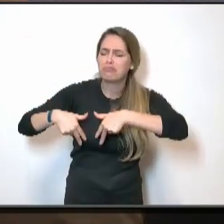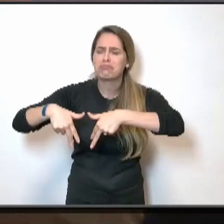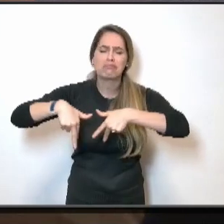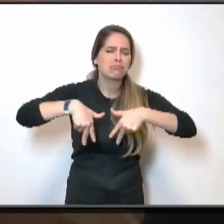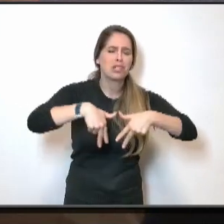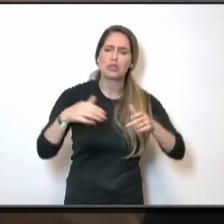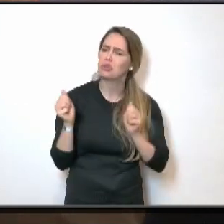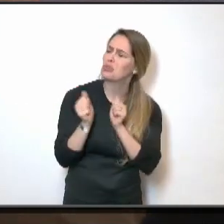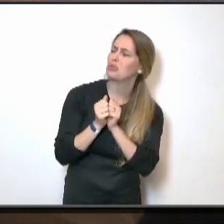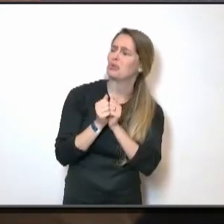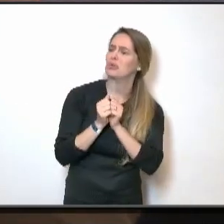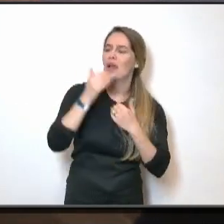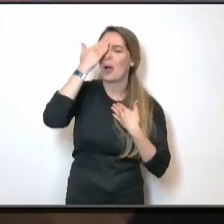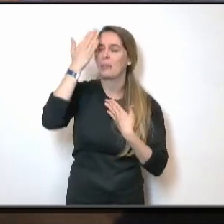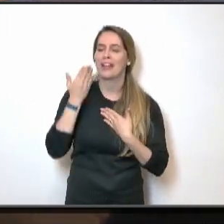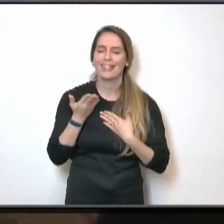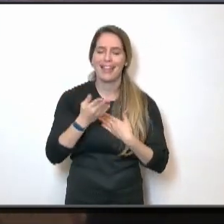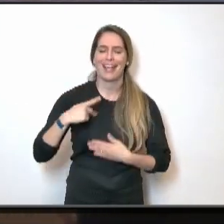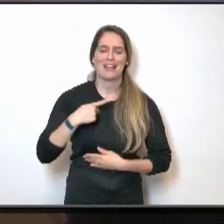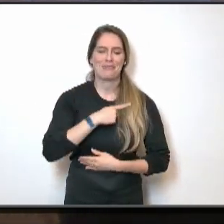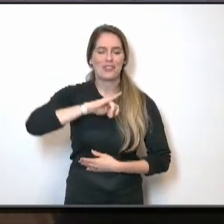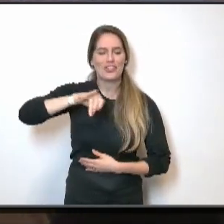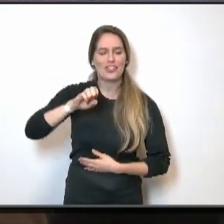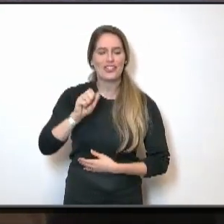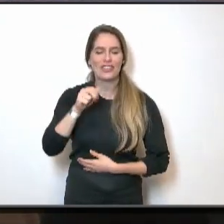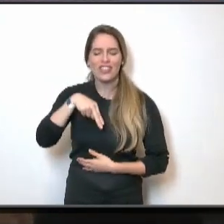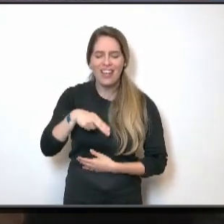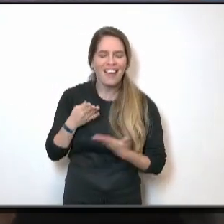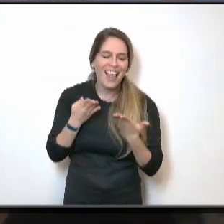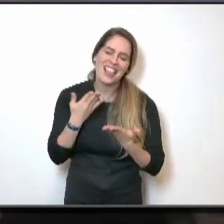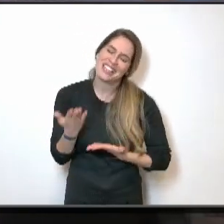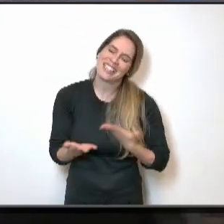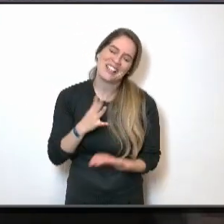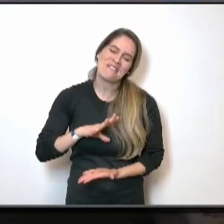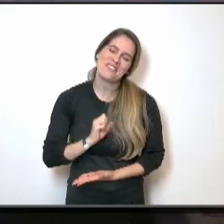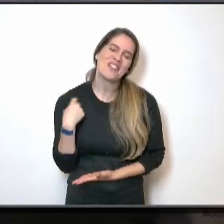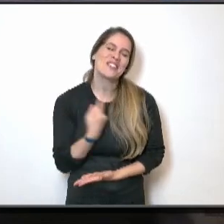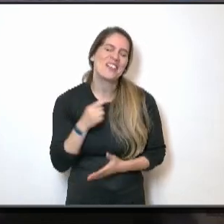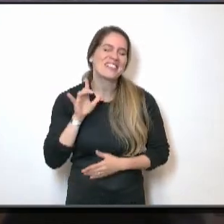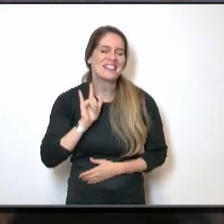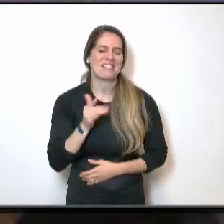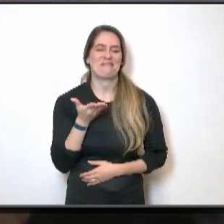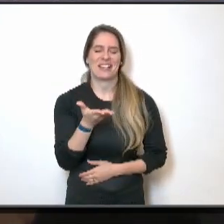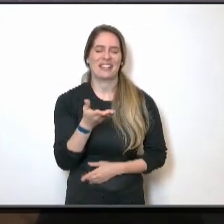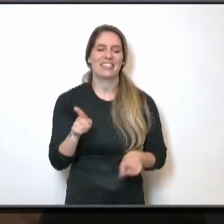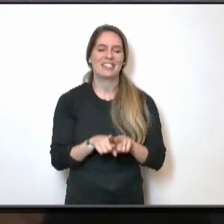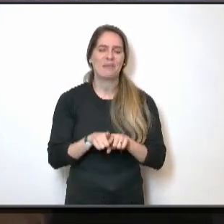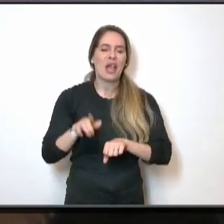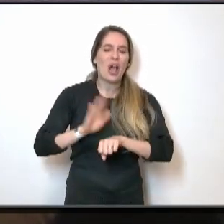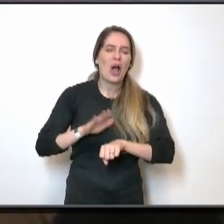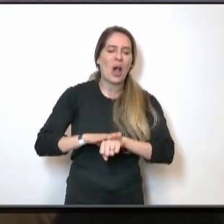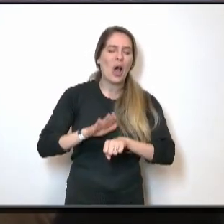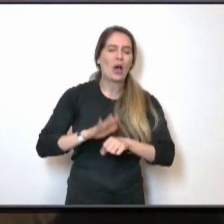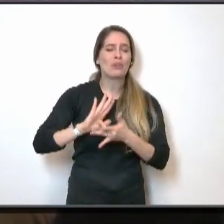obrigado pelo pastor Jean. Muito obrigado pela vida desse teu servo, tão amado por nós. Muito obrigado pela obra de Jesus na